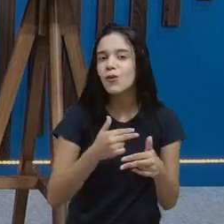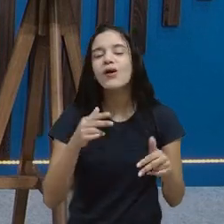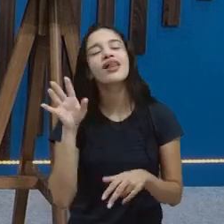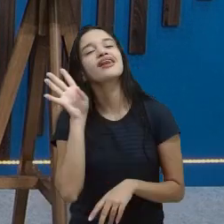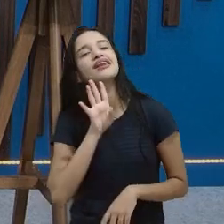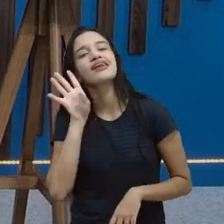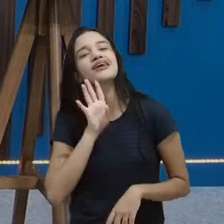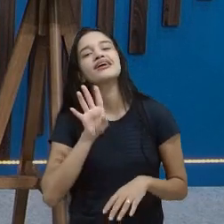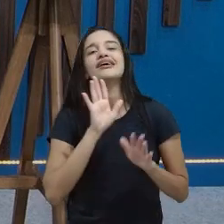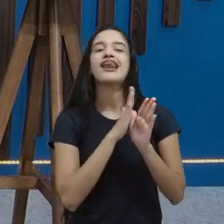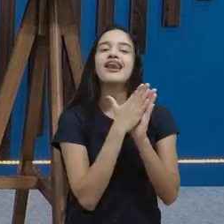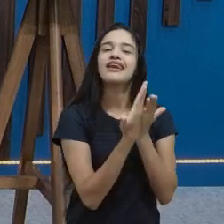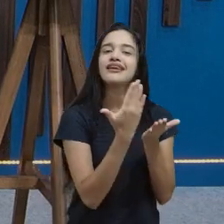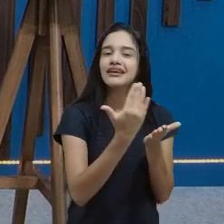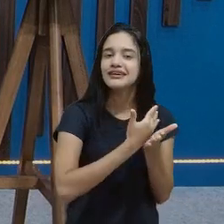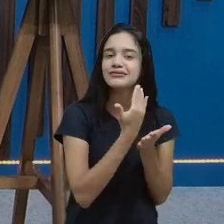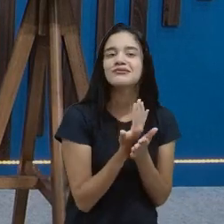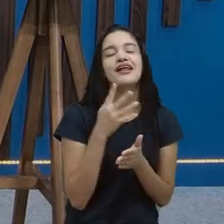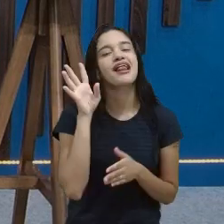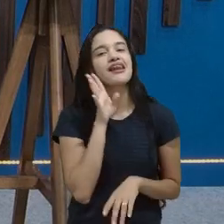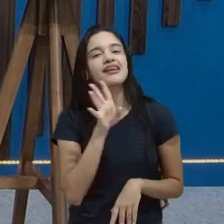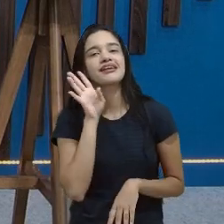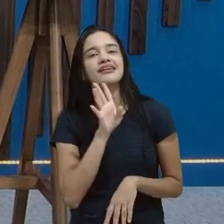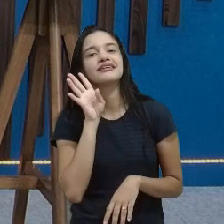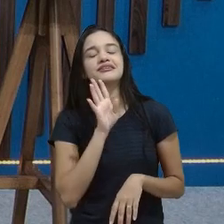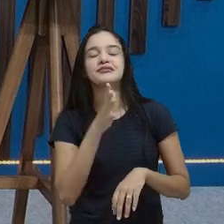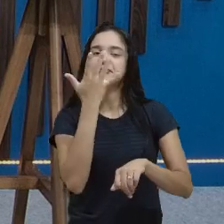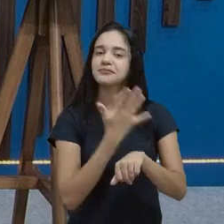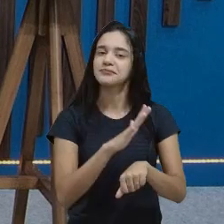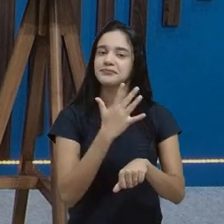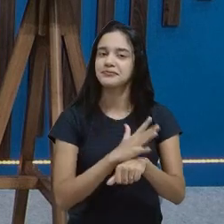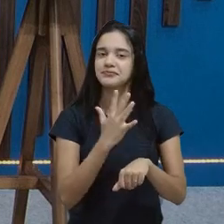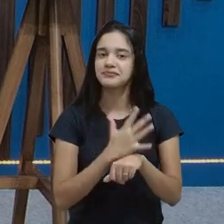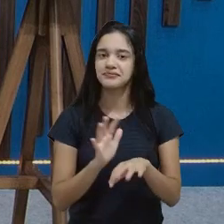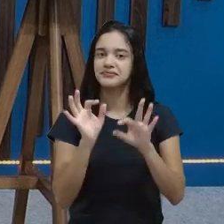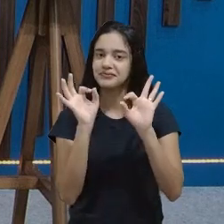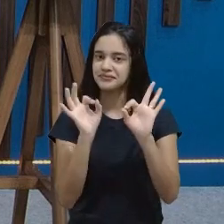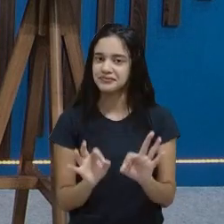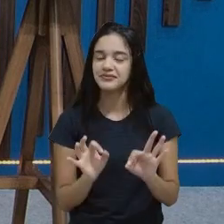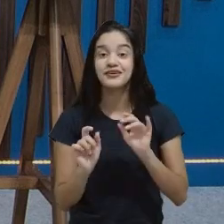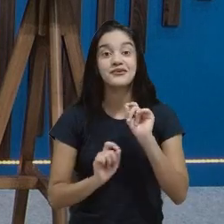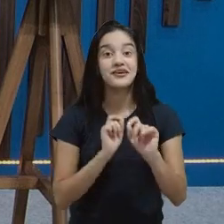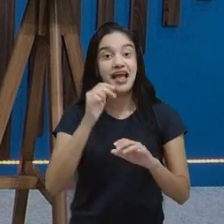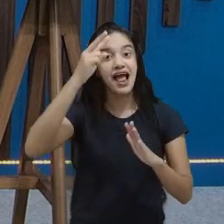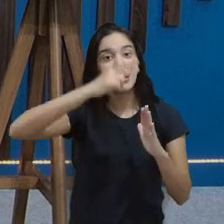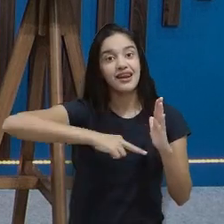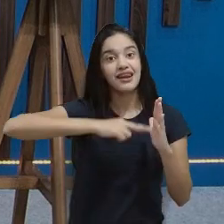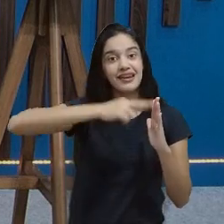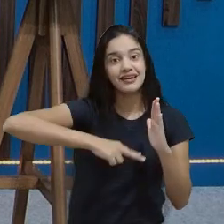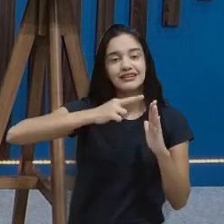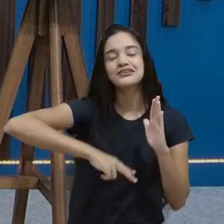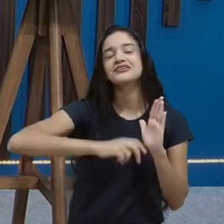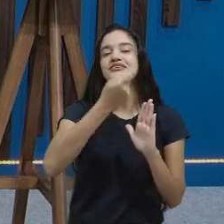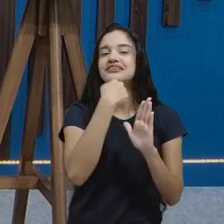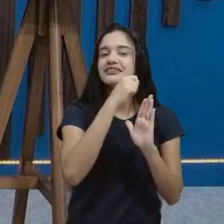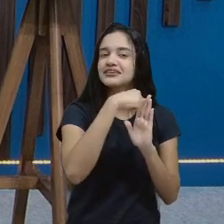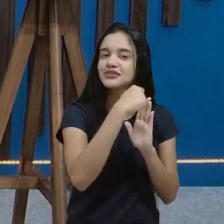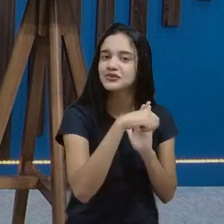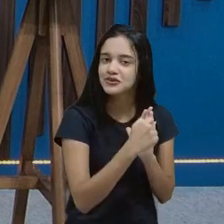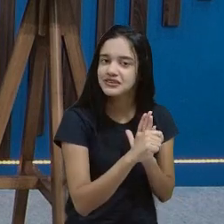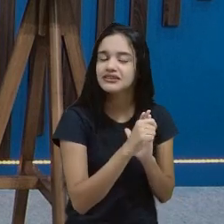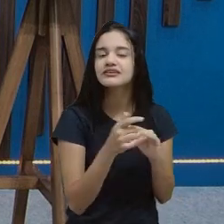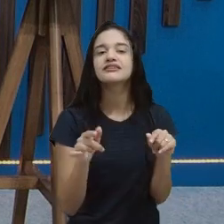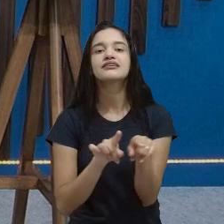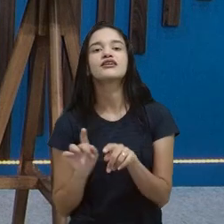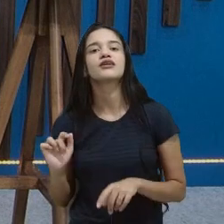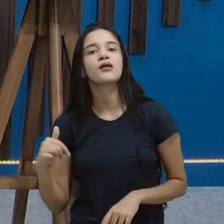não é? Livros legais e colocar em prática, não é? A leitura, a escrita. Quem sabe